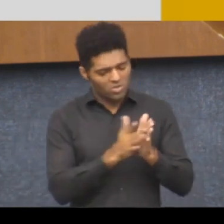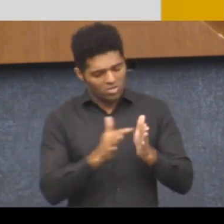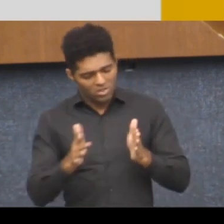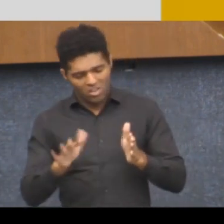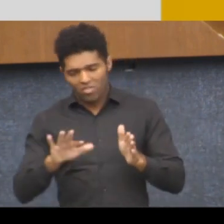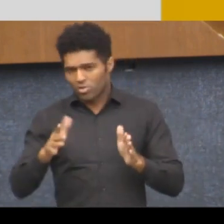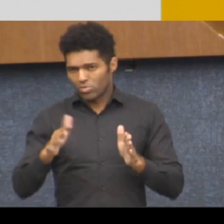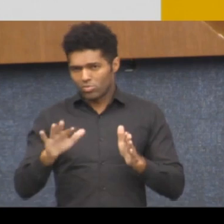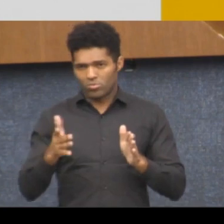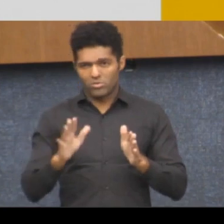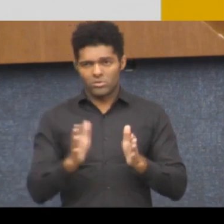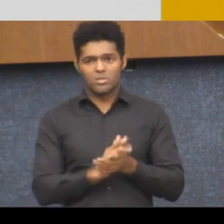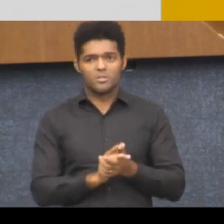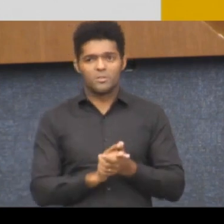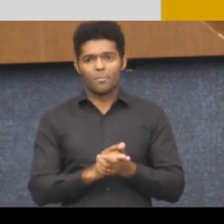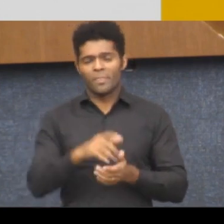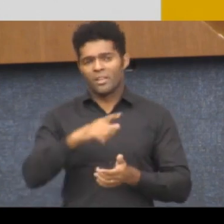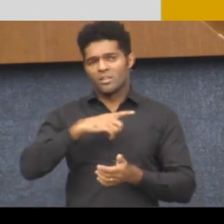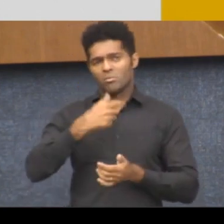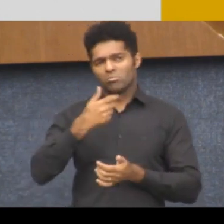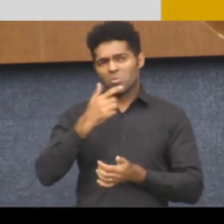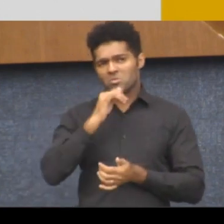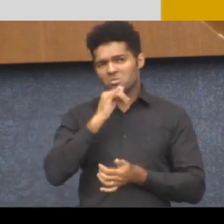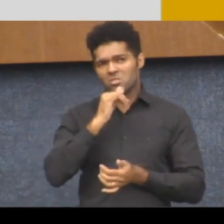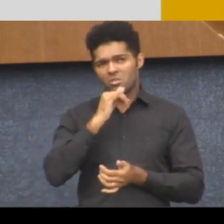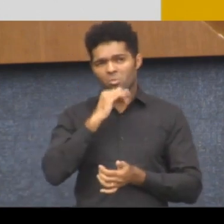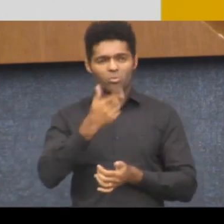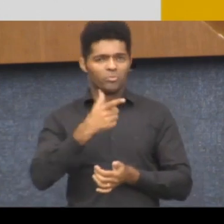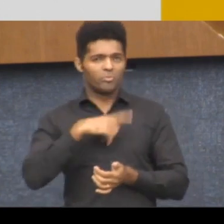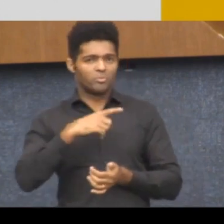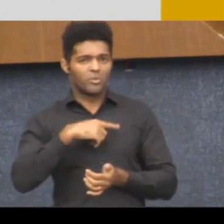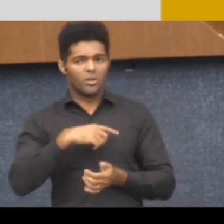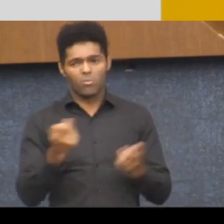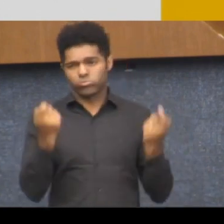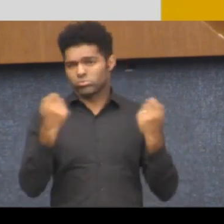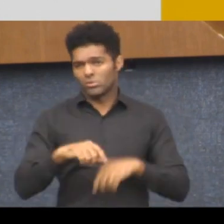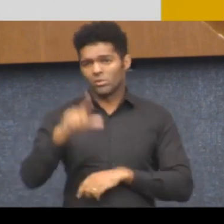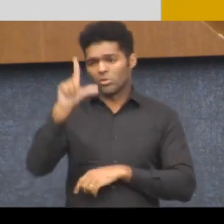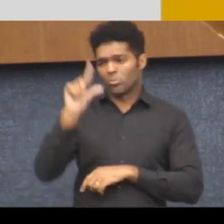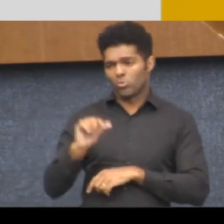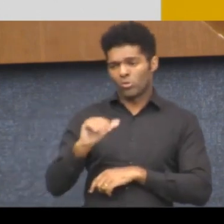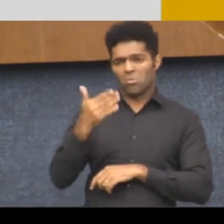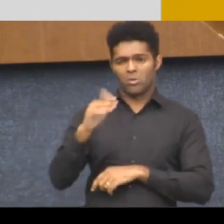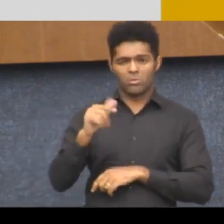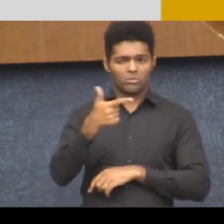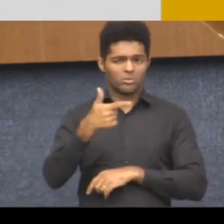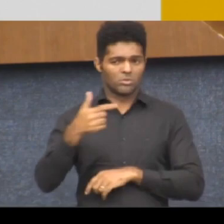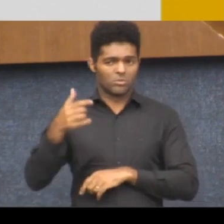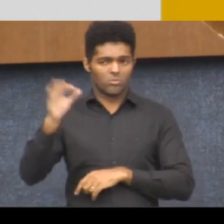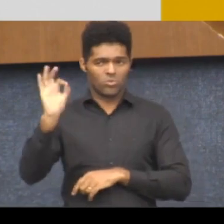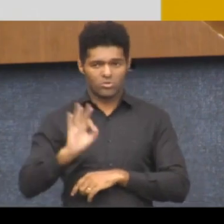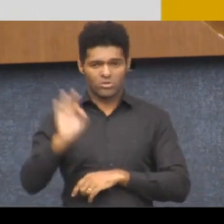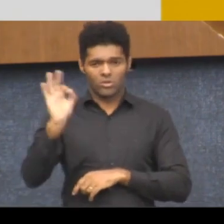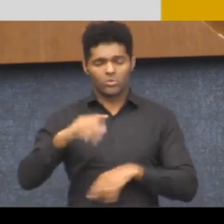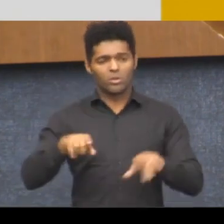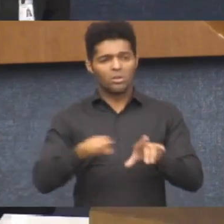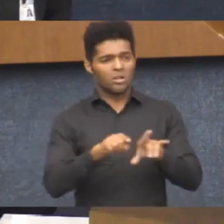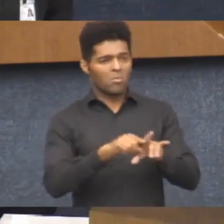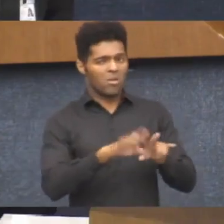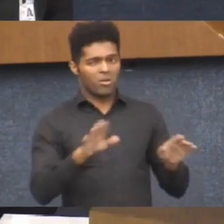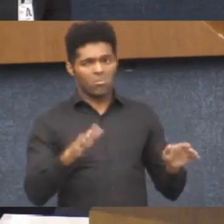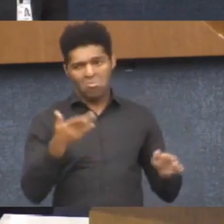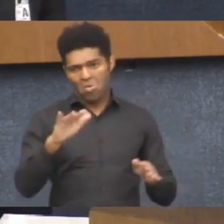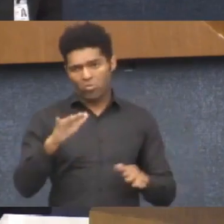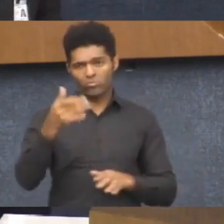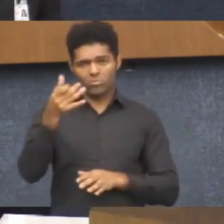de confiança. Por exemplo, existiu a possibilidade de diminuir até 2%, em média 10% ou até